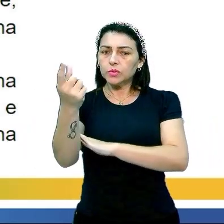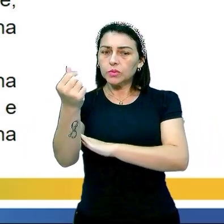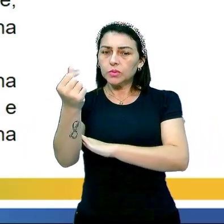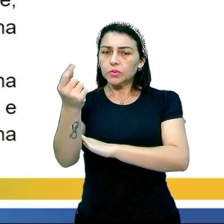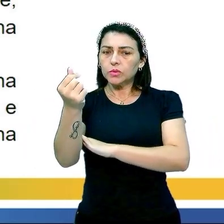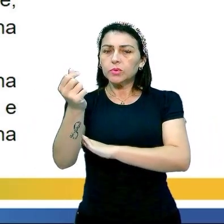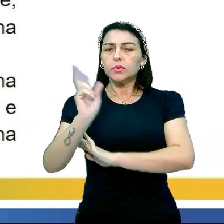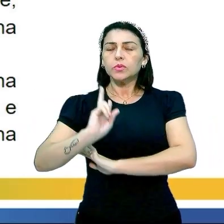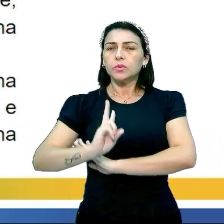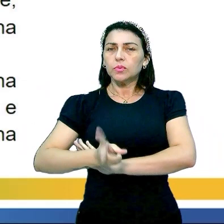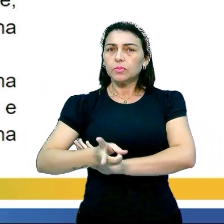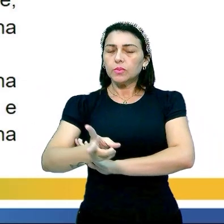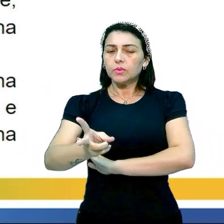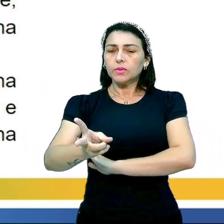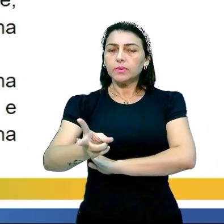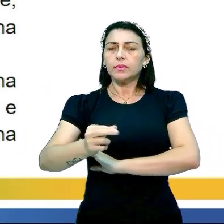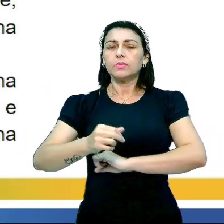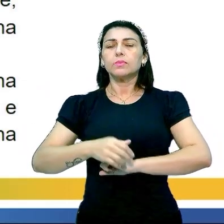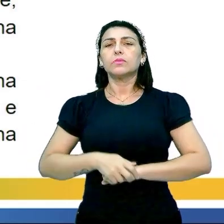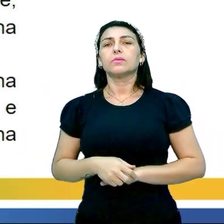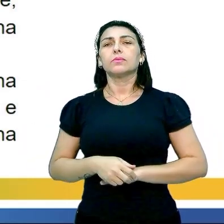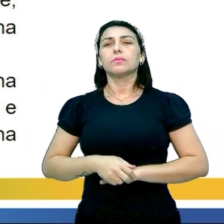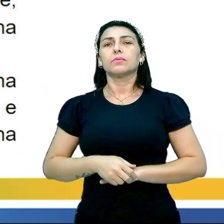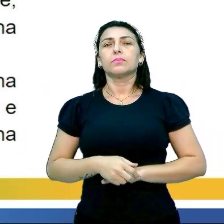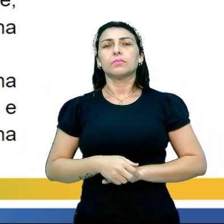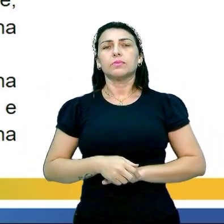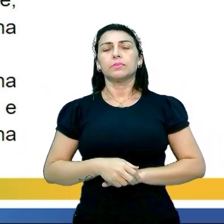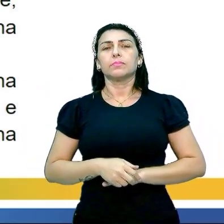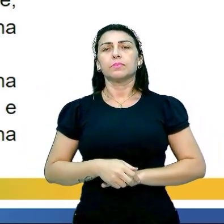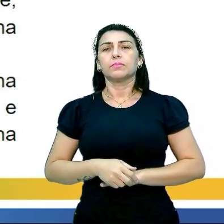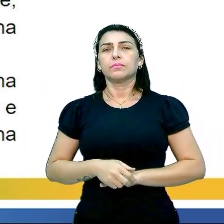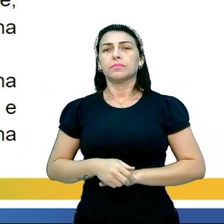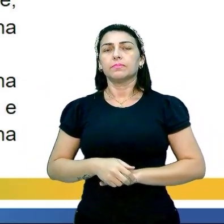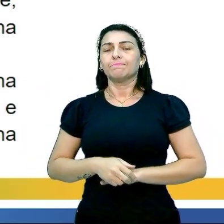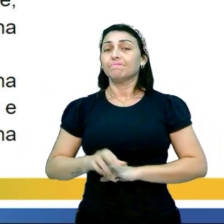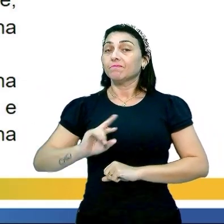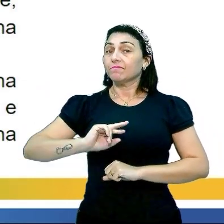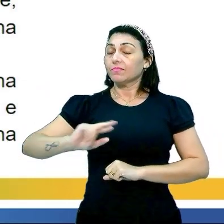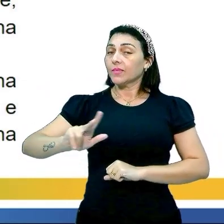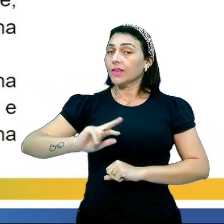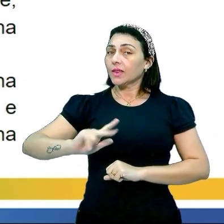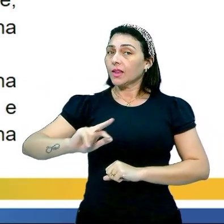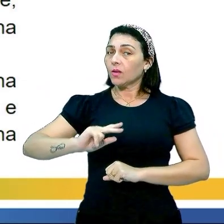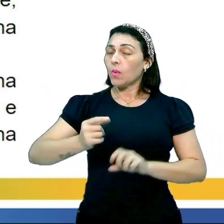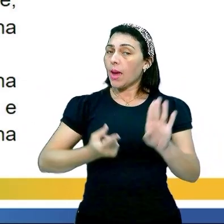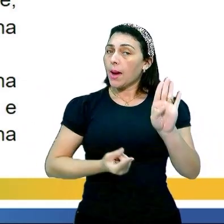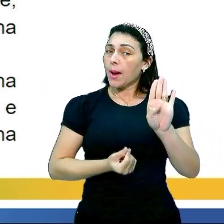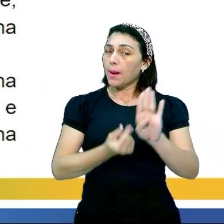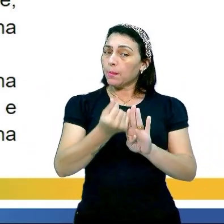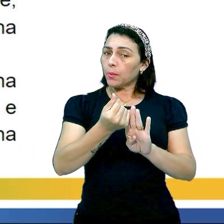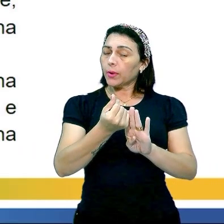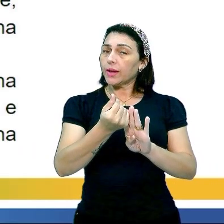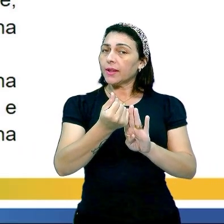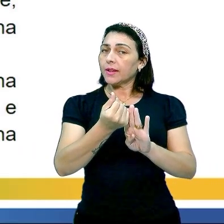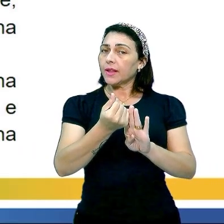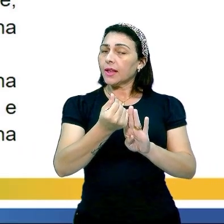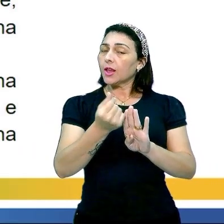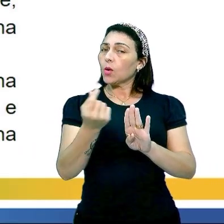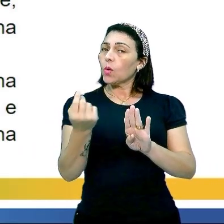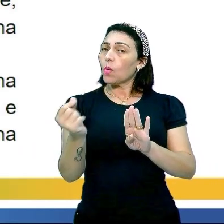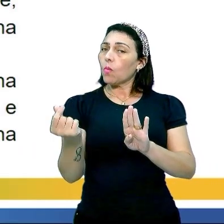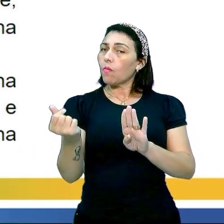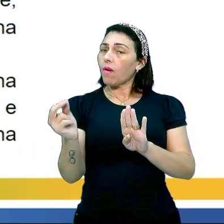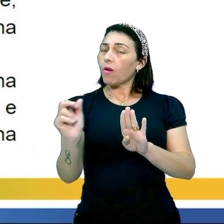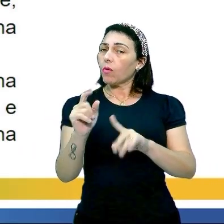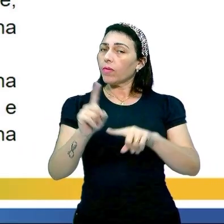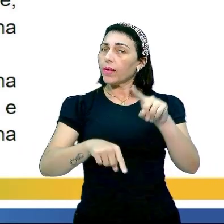de capital, na perpetuação do status quo. Não é a burguesia que define o preço de